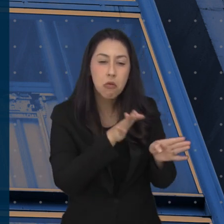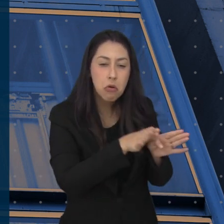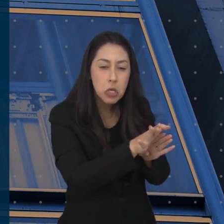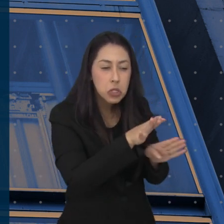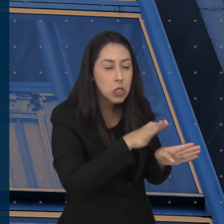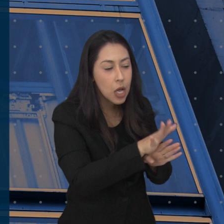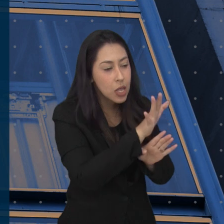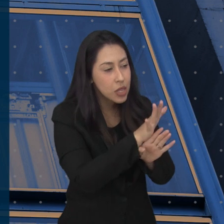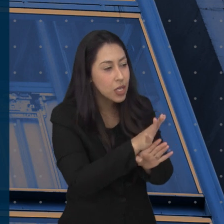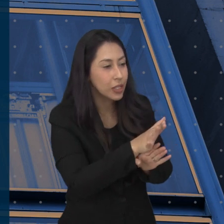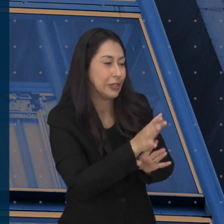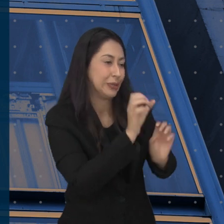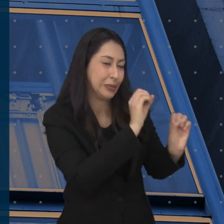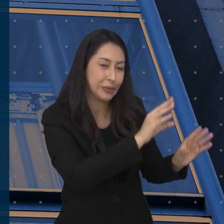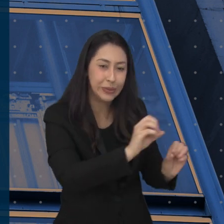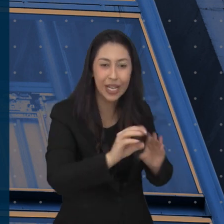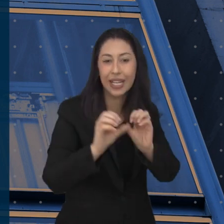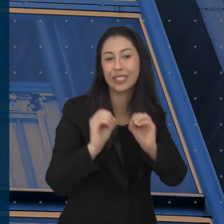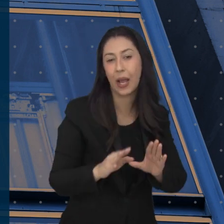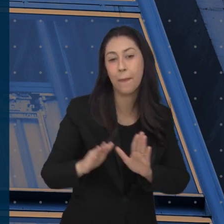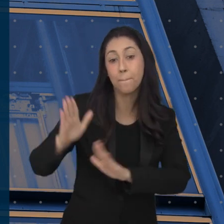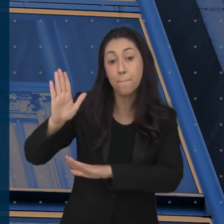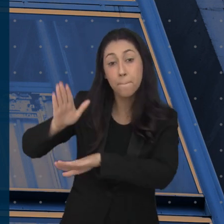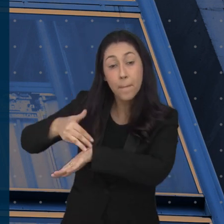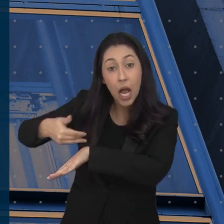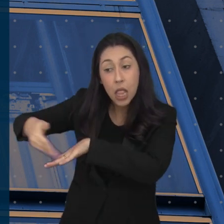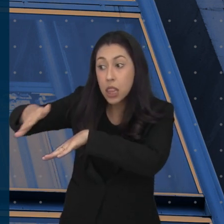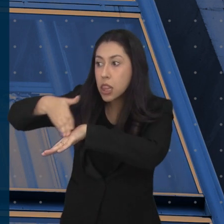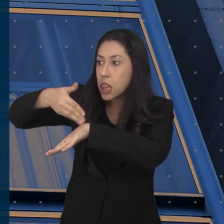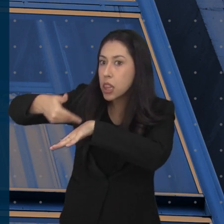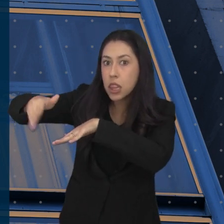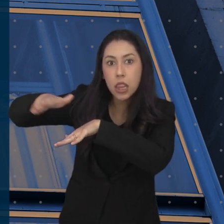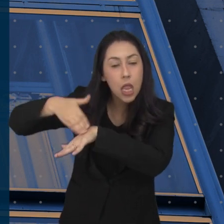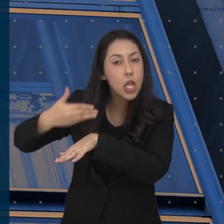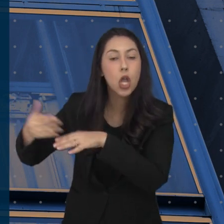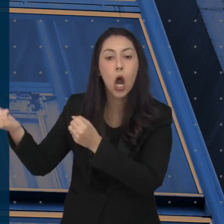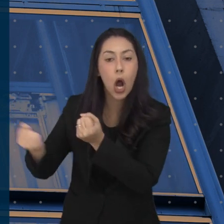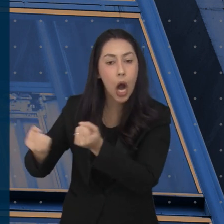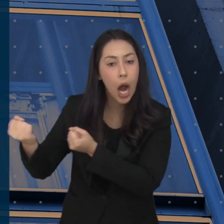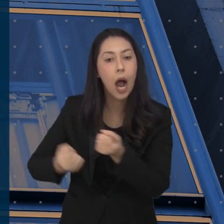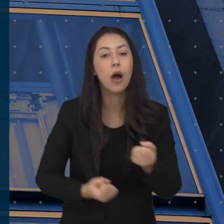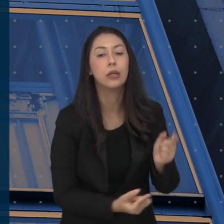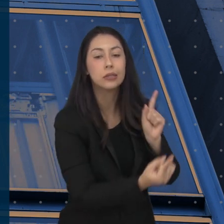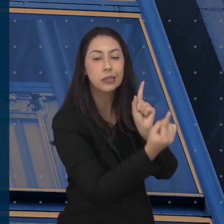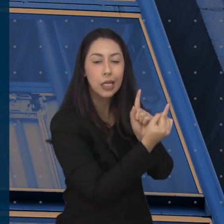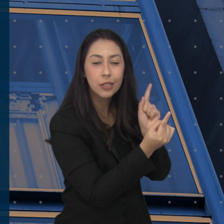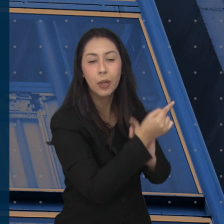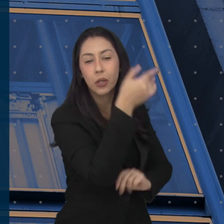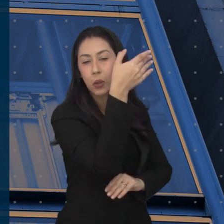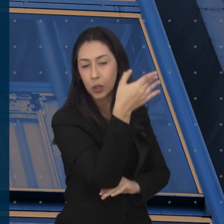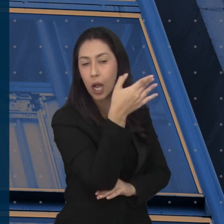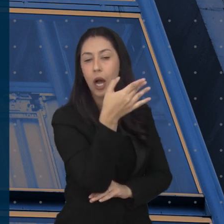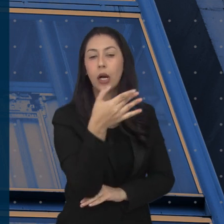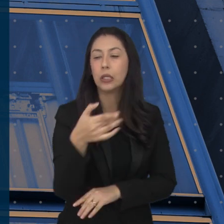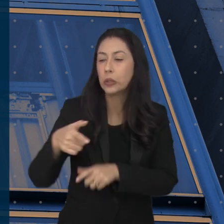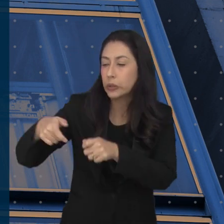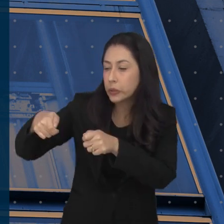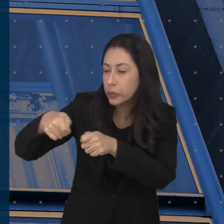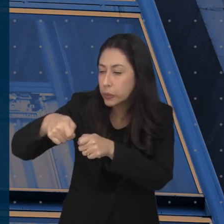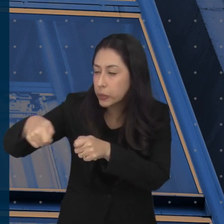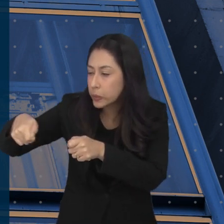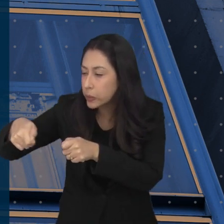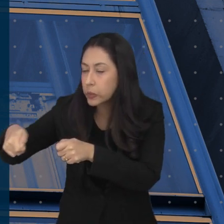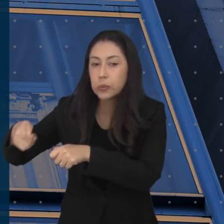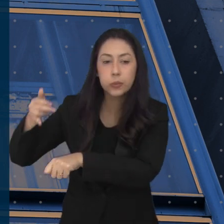orientador socioeducativo, pintor de veículos, recenseador, recepcionista de hotel, soldador, técnico de